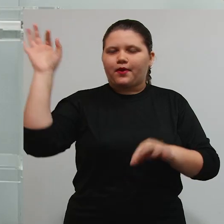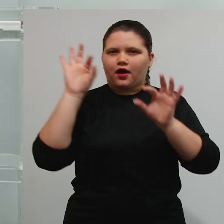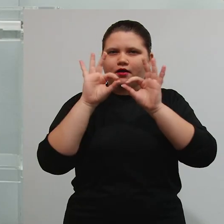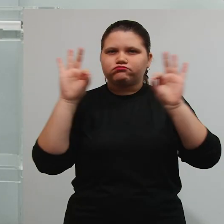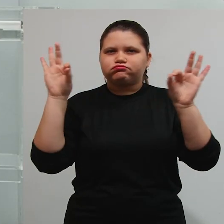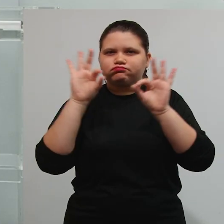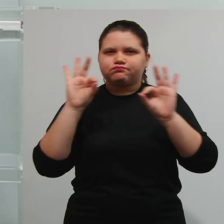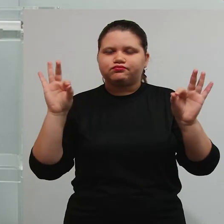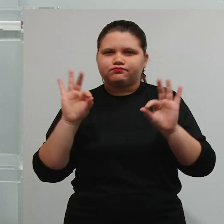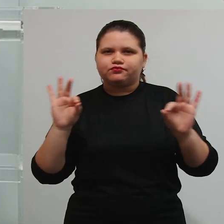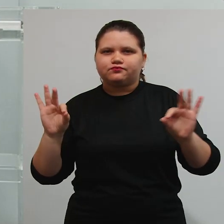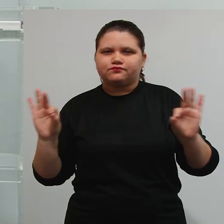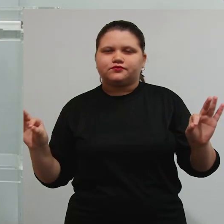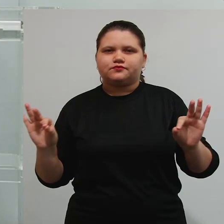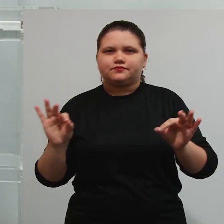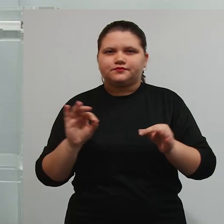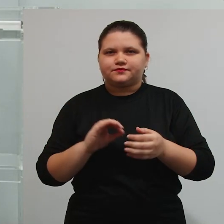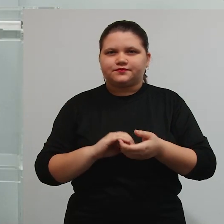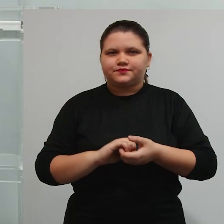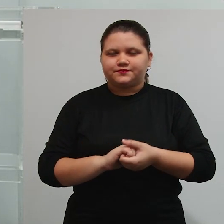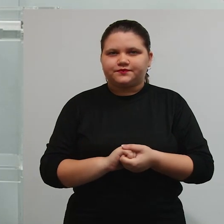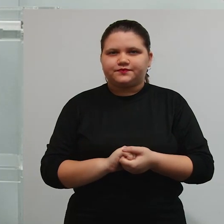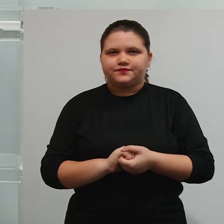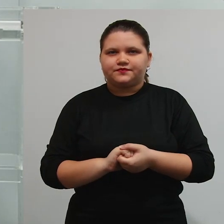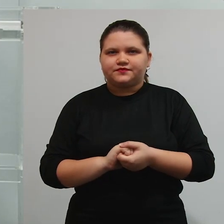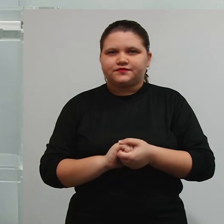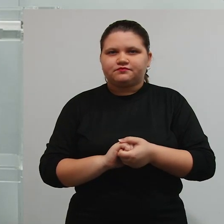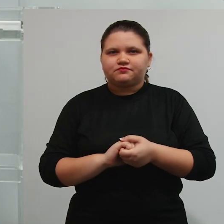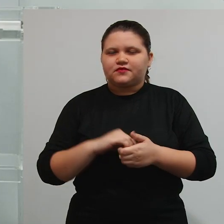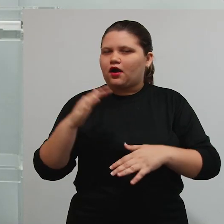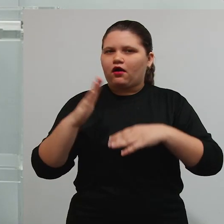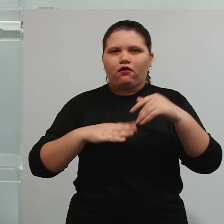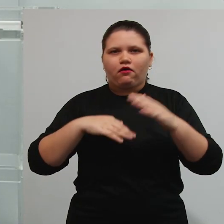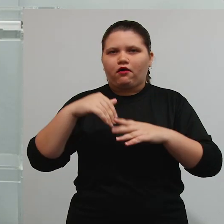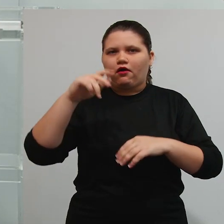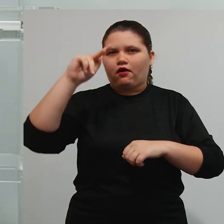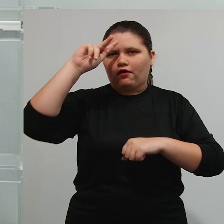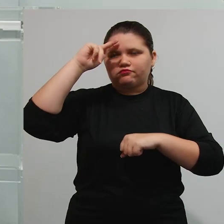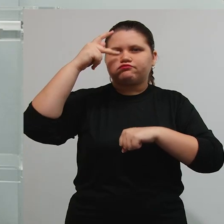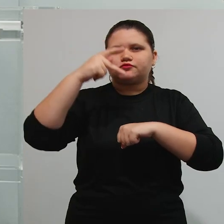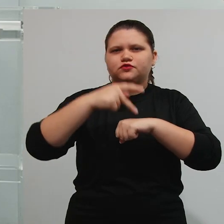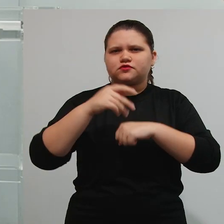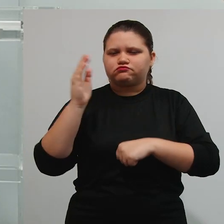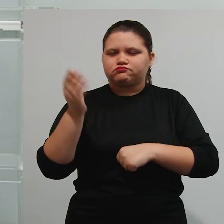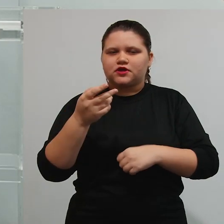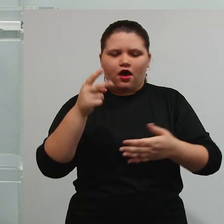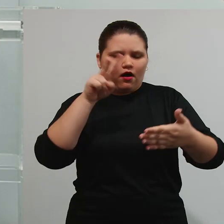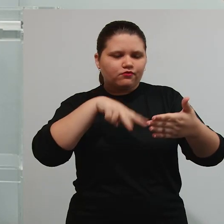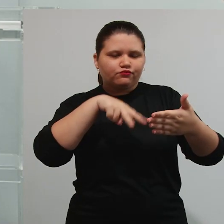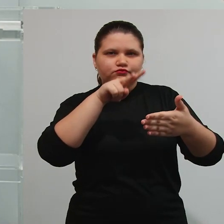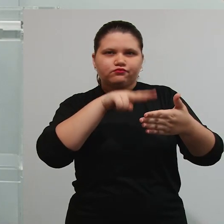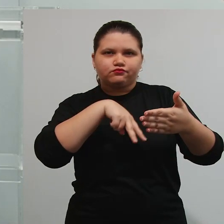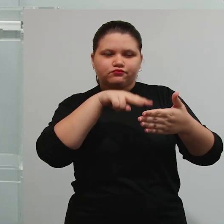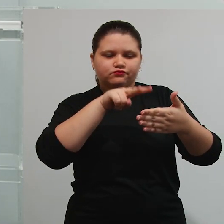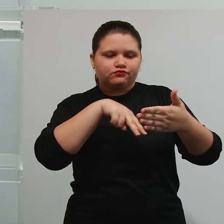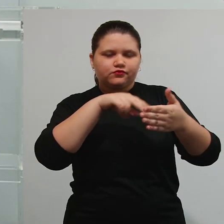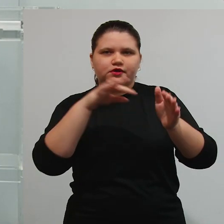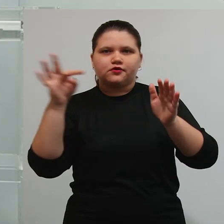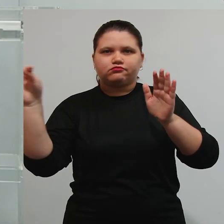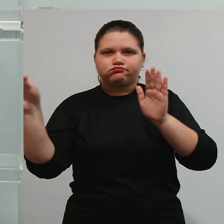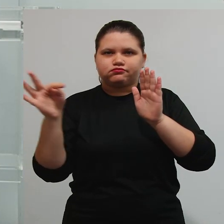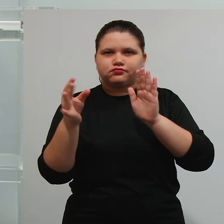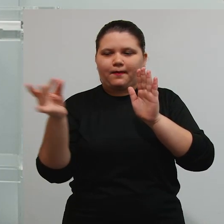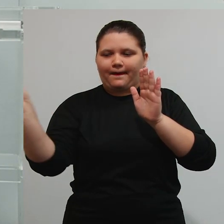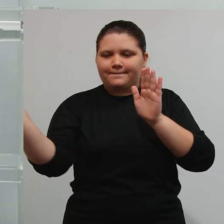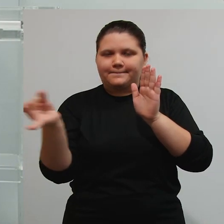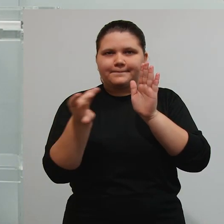da Luluzinha, Heloísa Luque, de algum autor que você já leu e que você faz aquela menção. Se não é